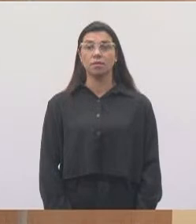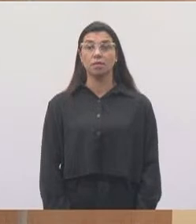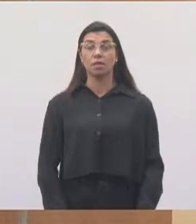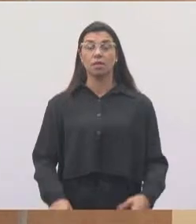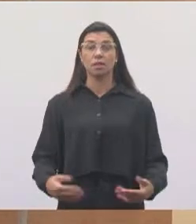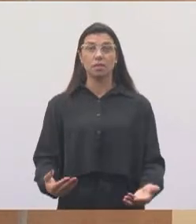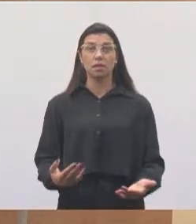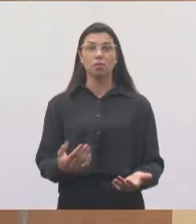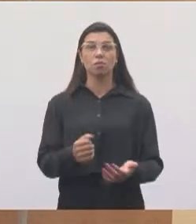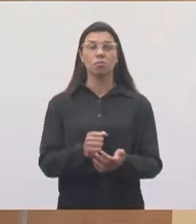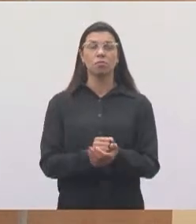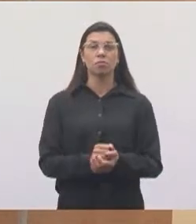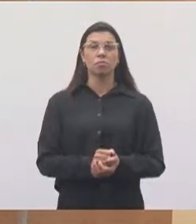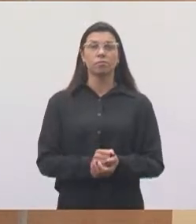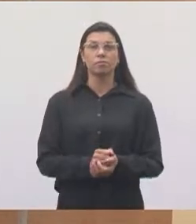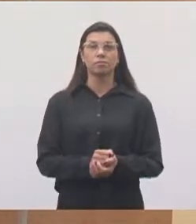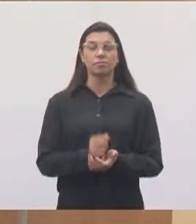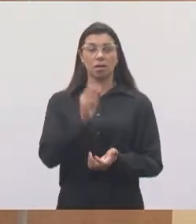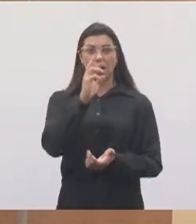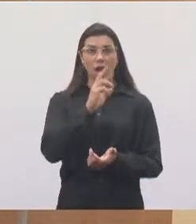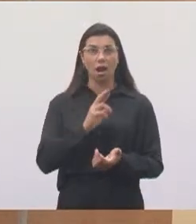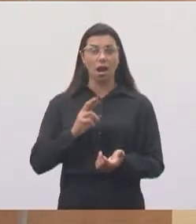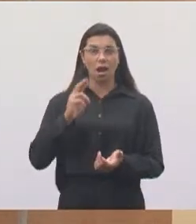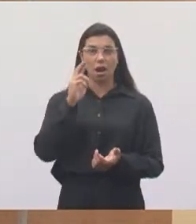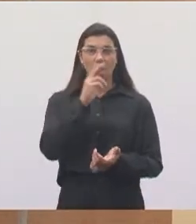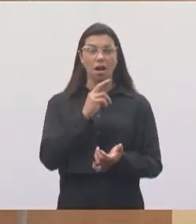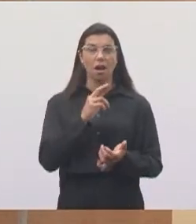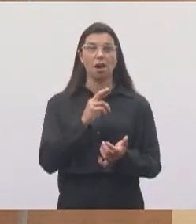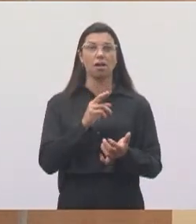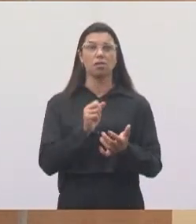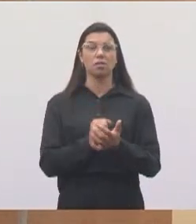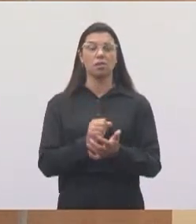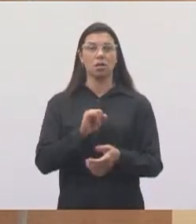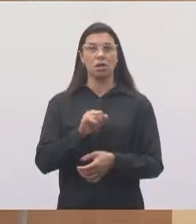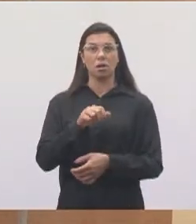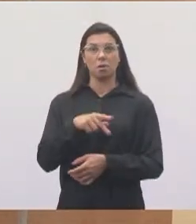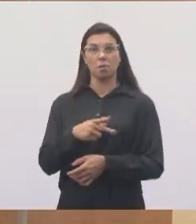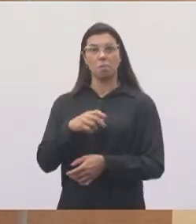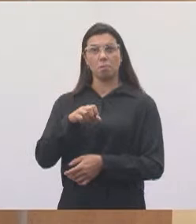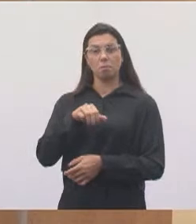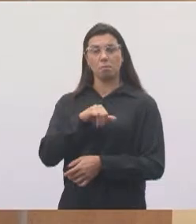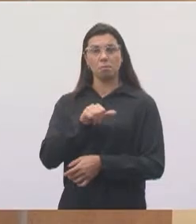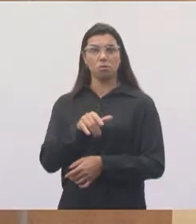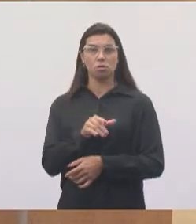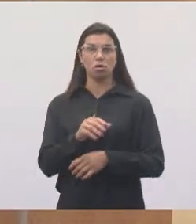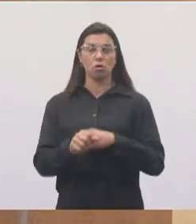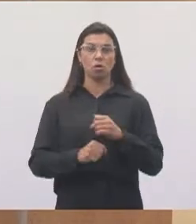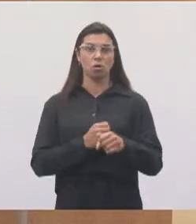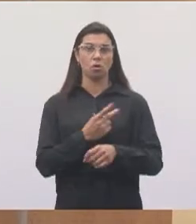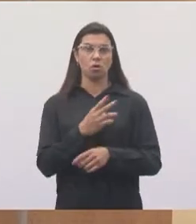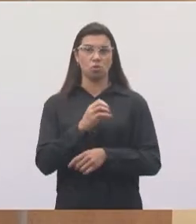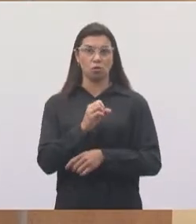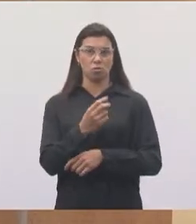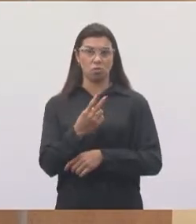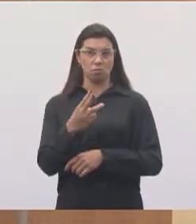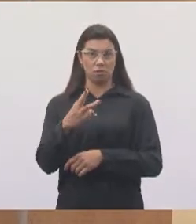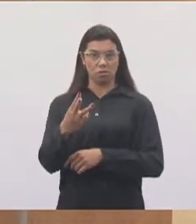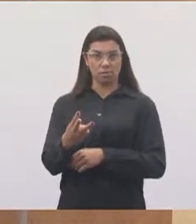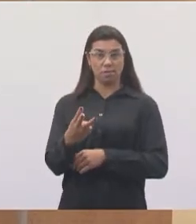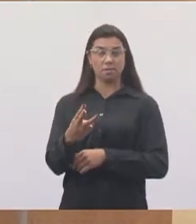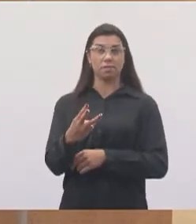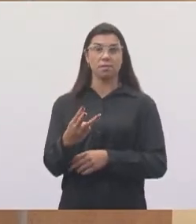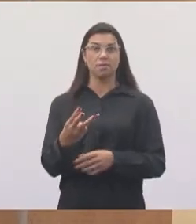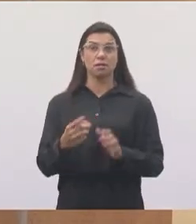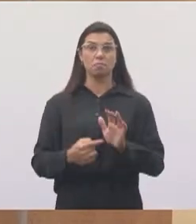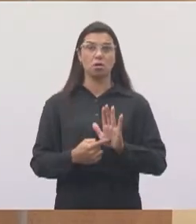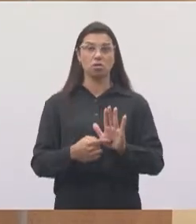Em análise, a avaliação atorial realizada no IPMJ em 2023 foi constatado que o